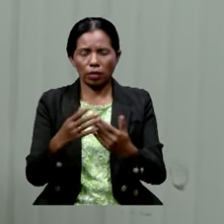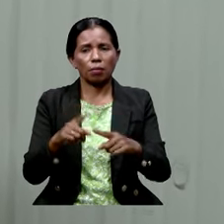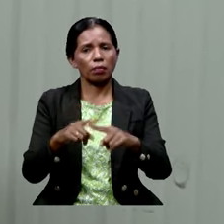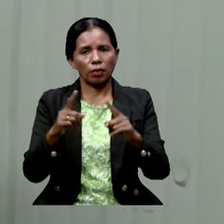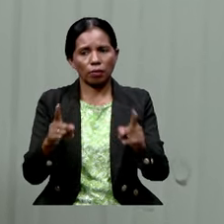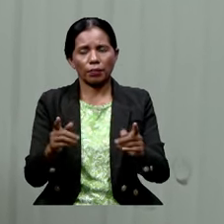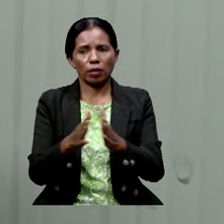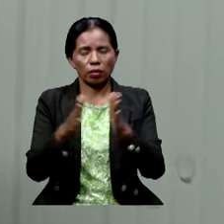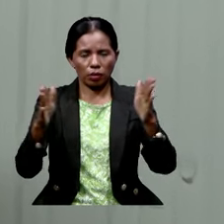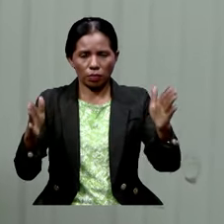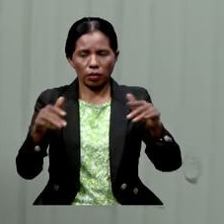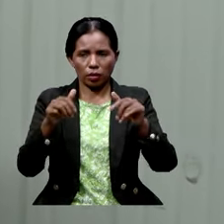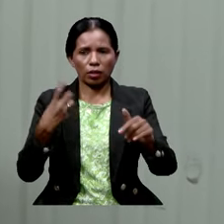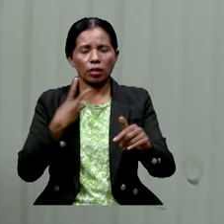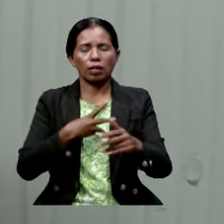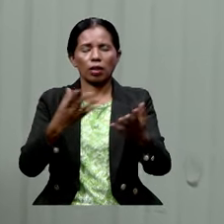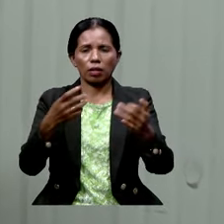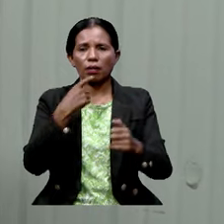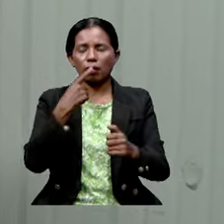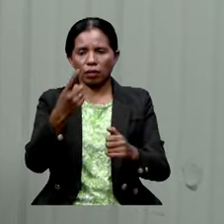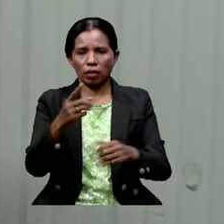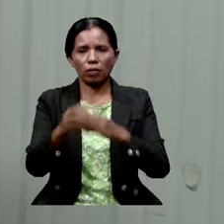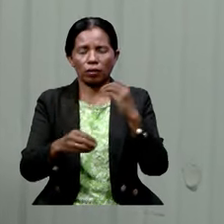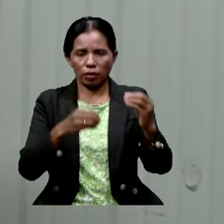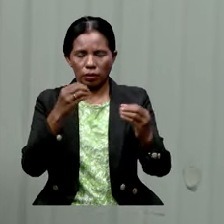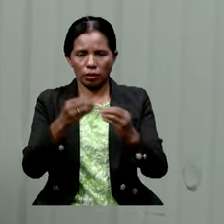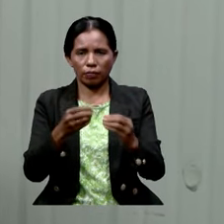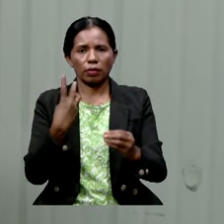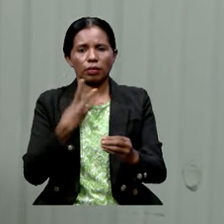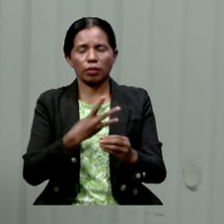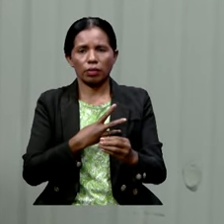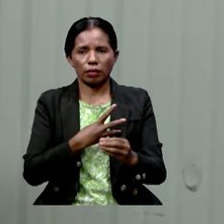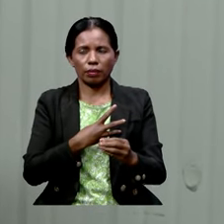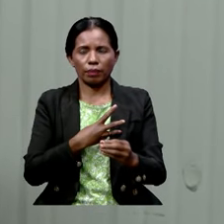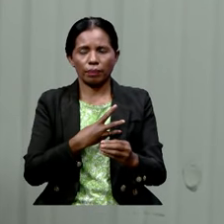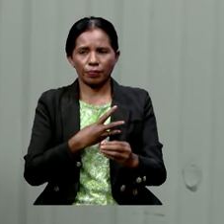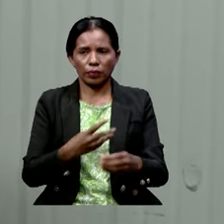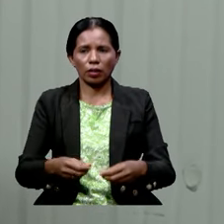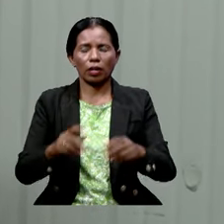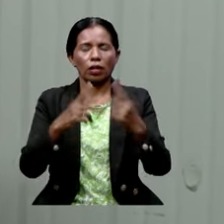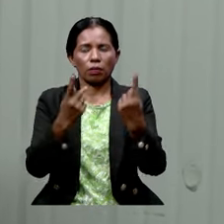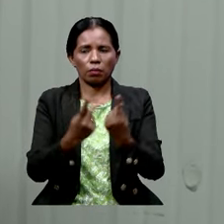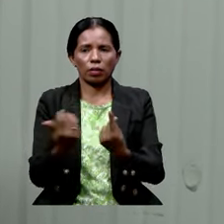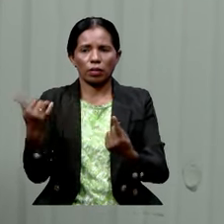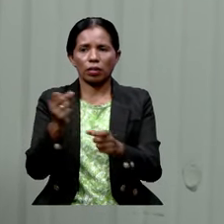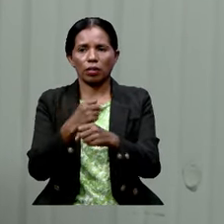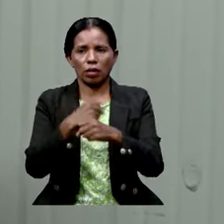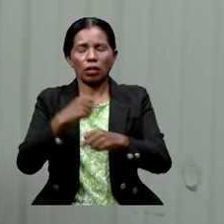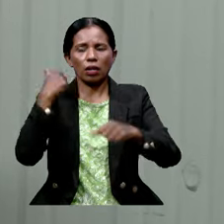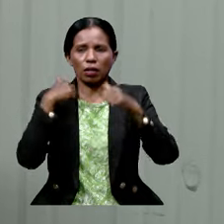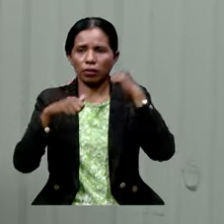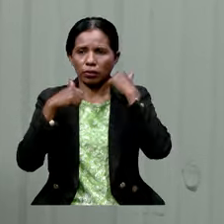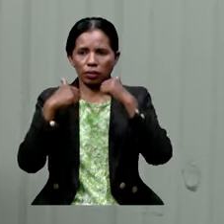ato bom li falida nem maca e takara tete kataka se empresário sira o empresário sira na bem maca halu hela